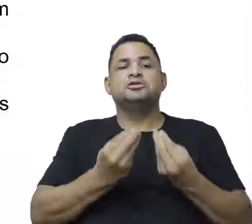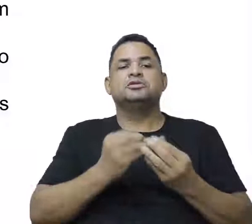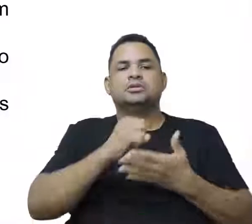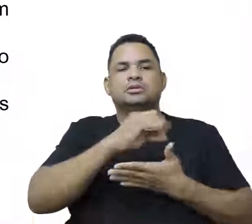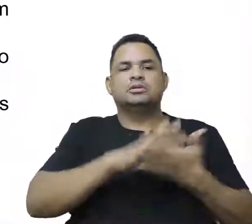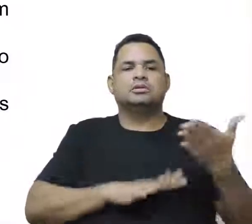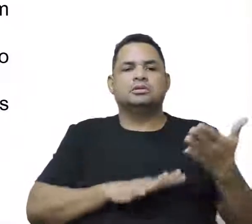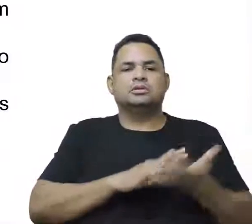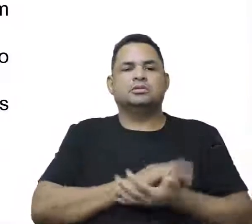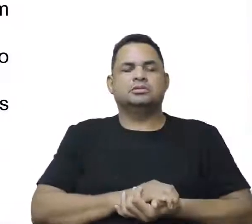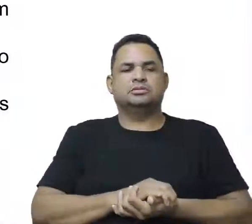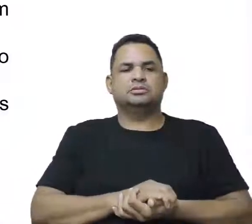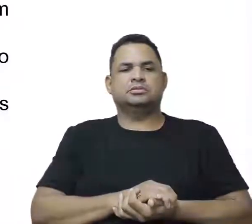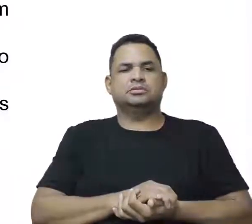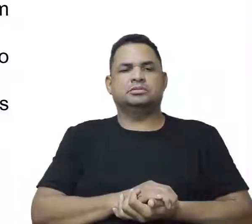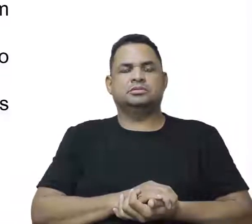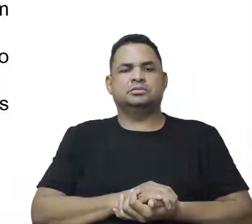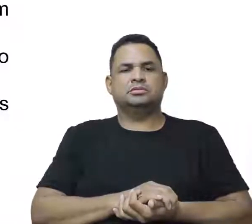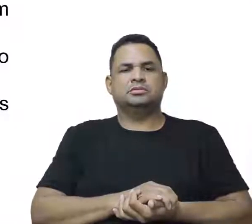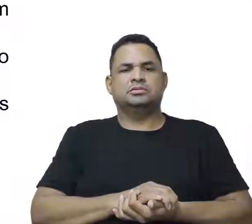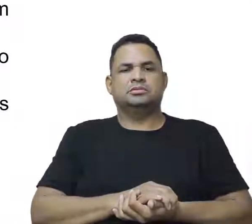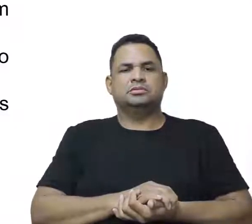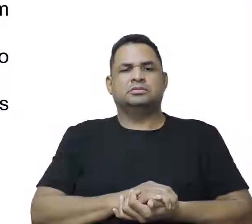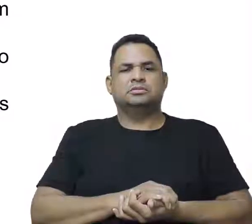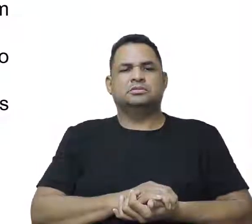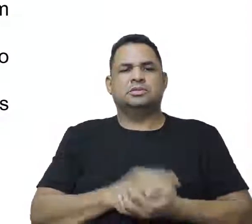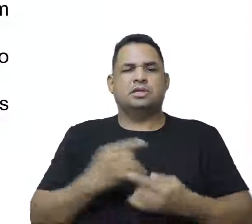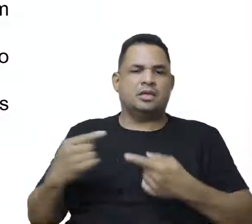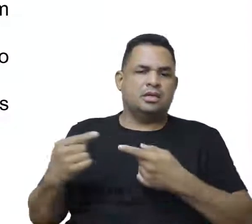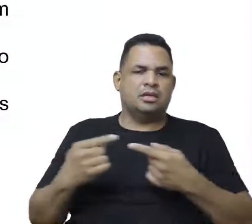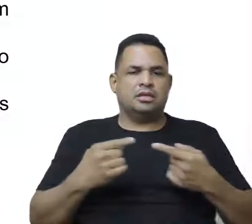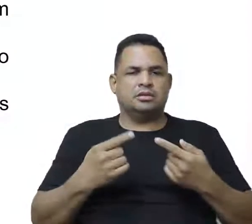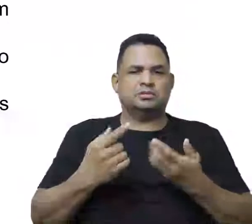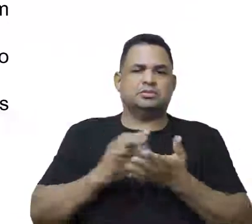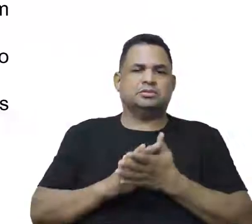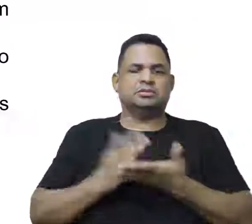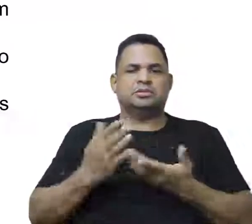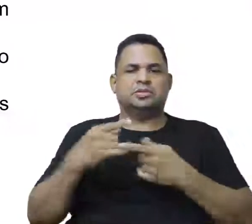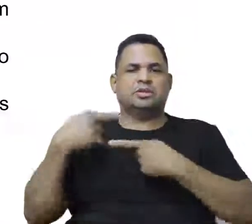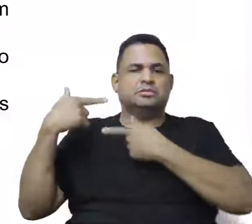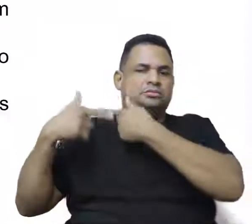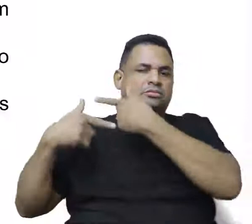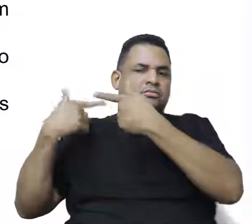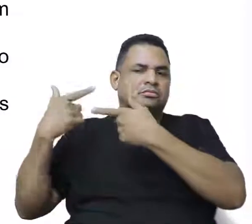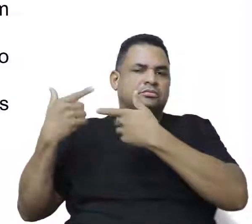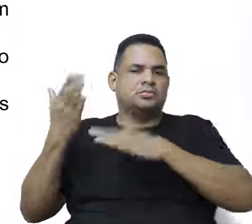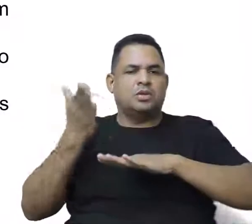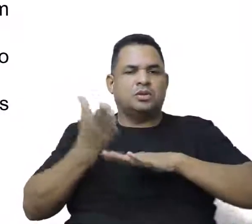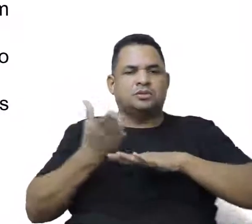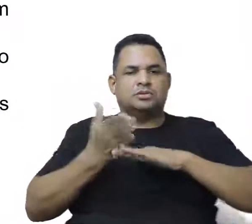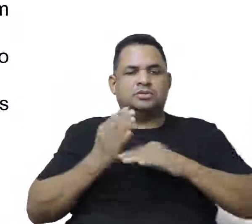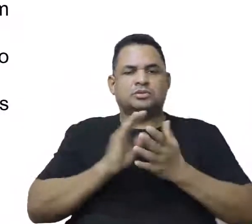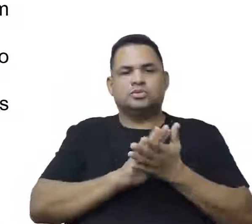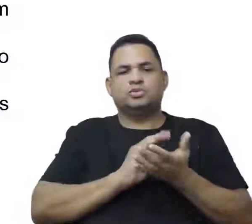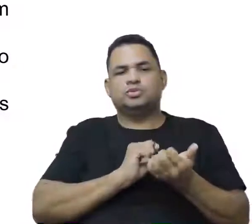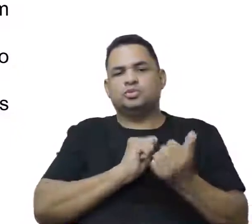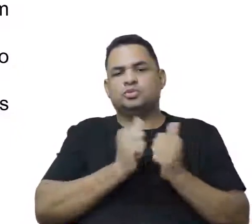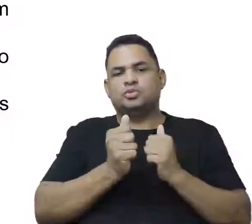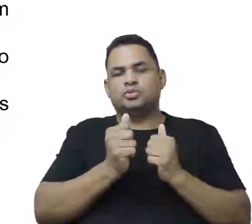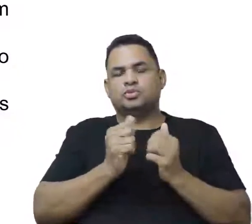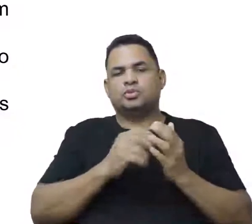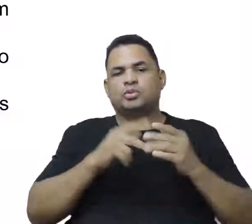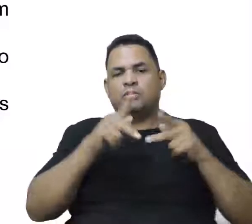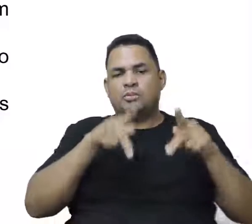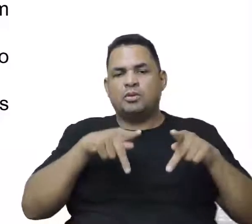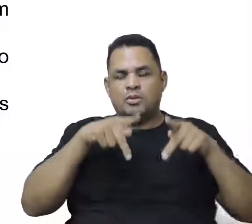comando, professora Iris? O comando é o seguinte: a relação entre elementos tradicionais e modernos nos jogos dos